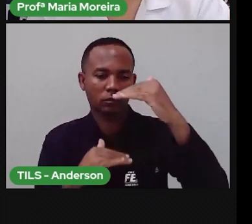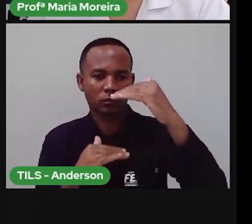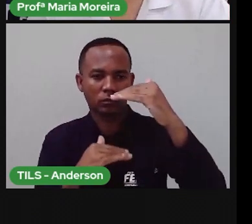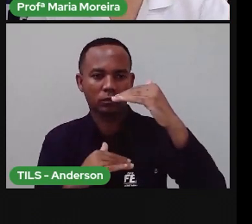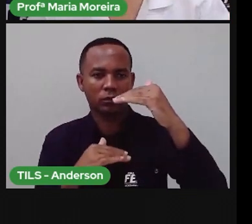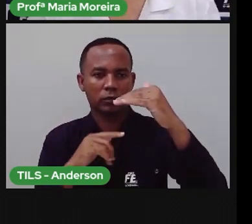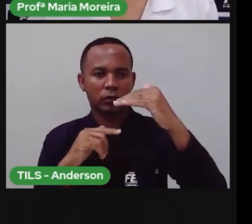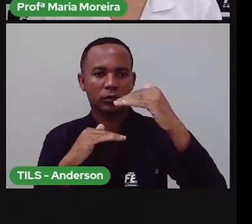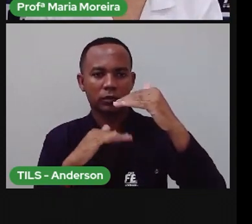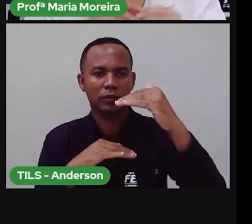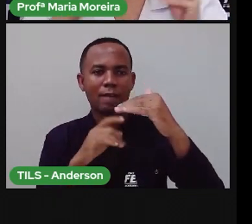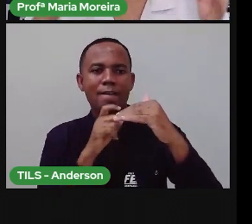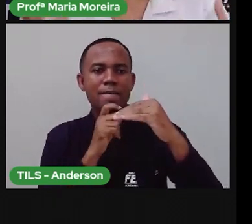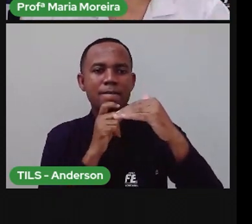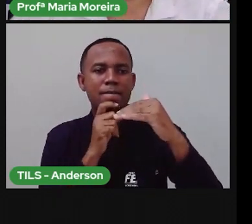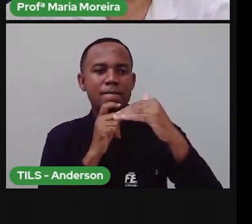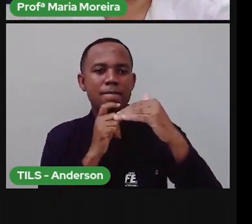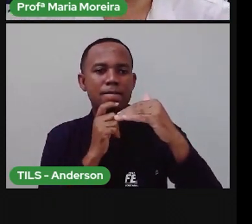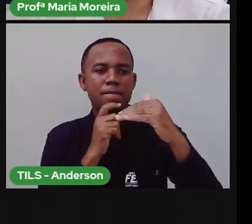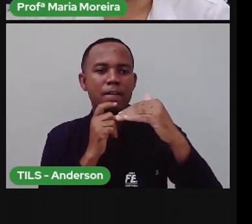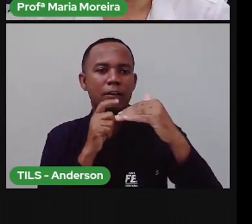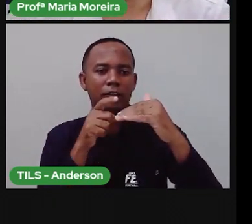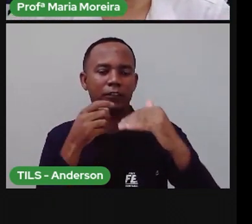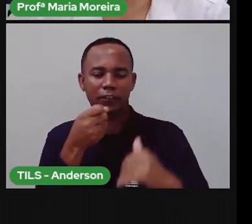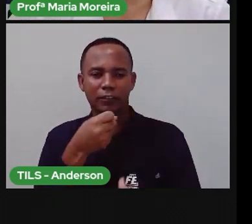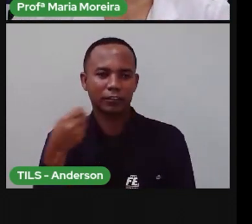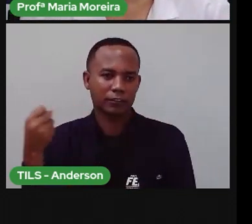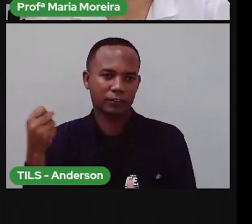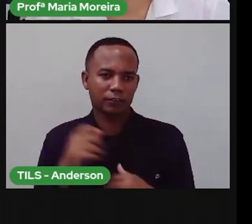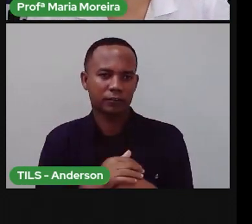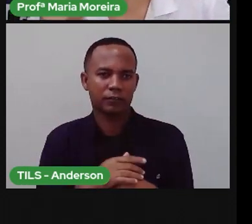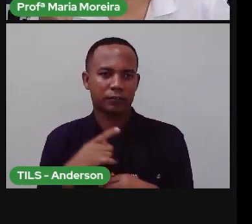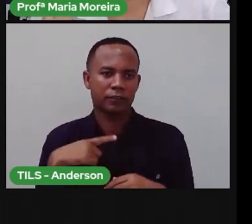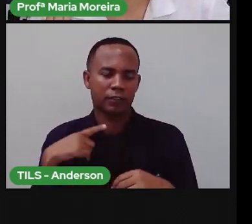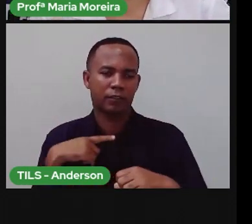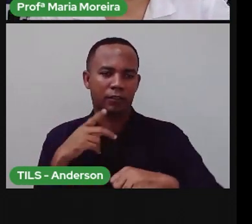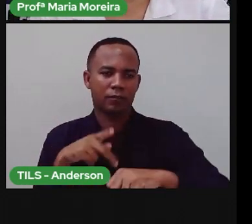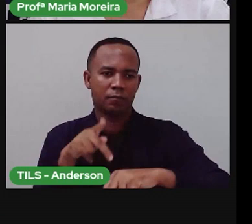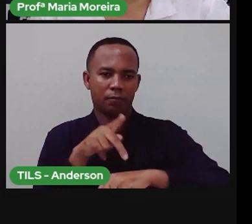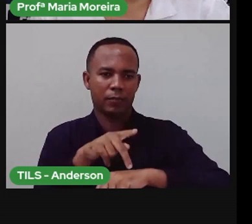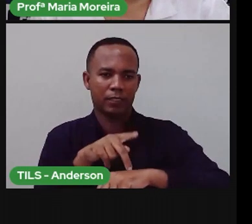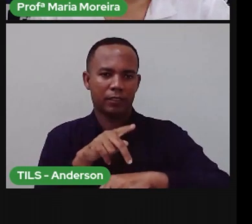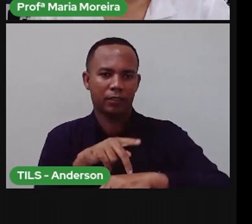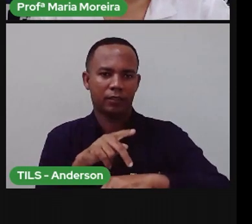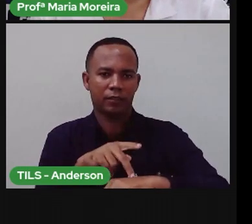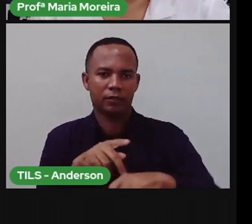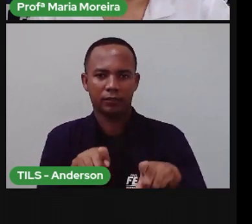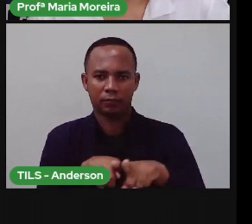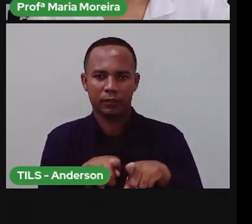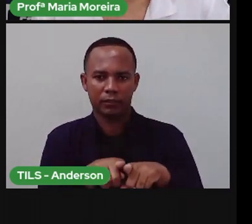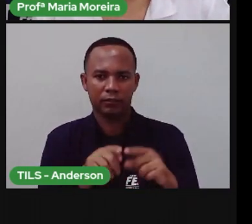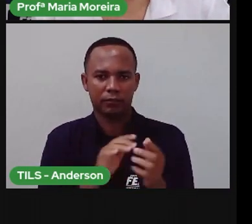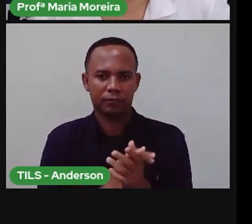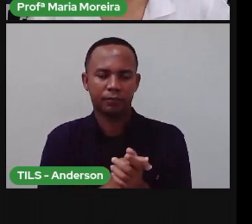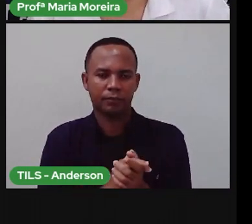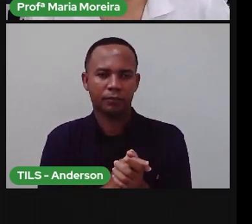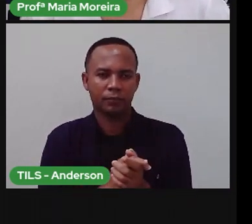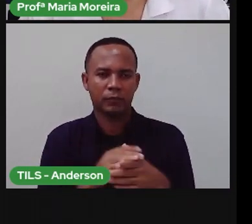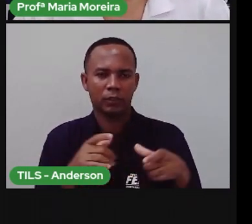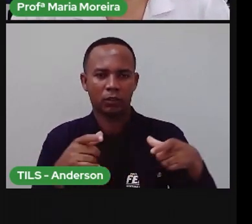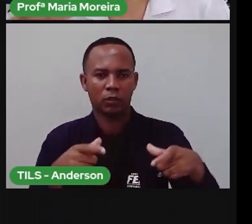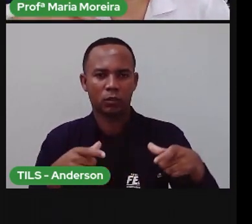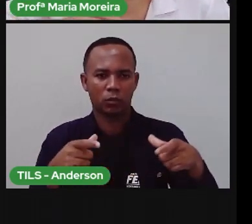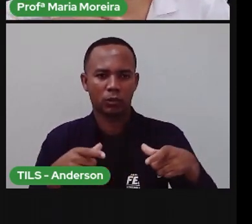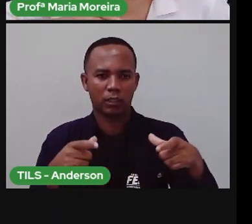ele forma o quê? Gelo, as pedrinhas de gelo aí. Bom, situa-se ao norte do globo terrestre, né? Na região do